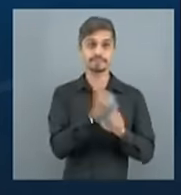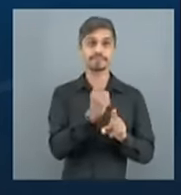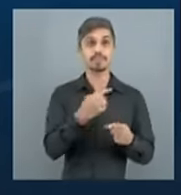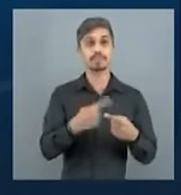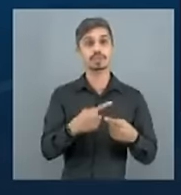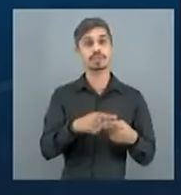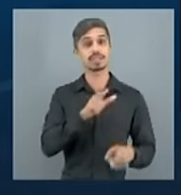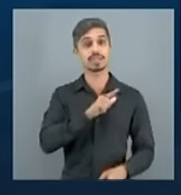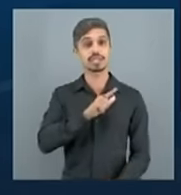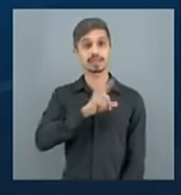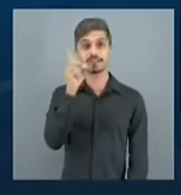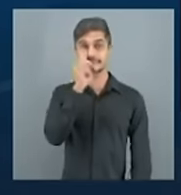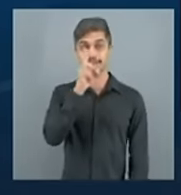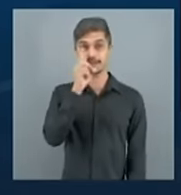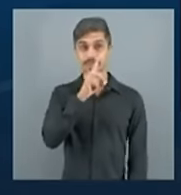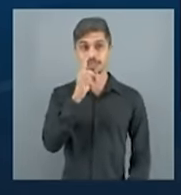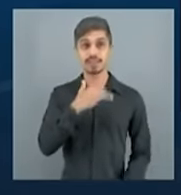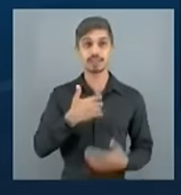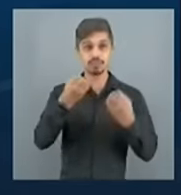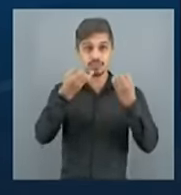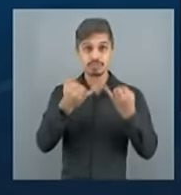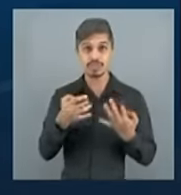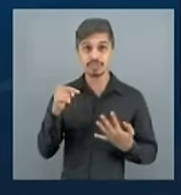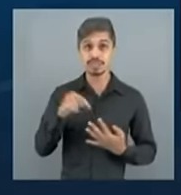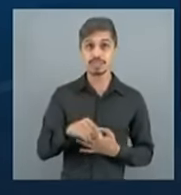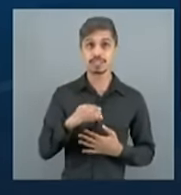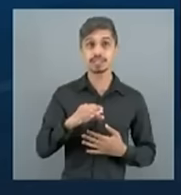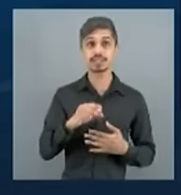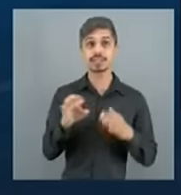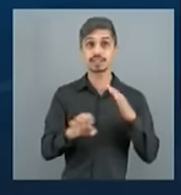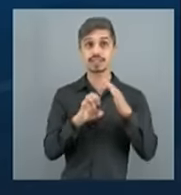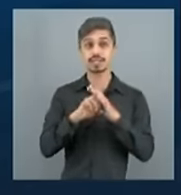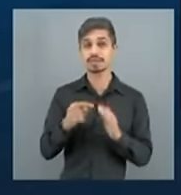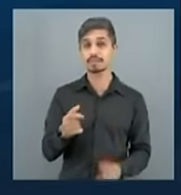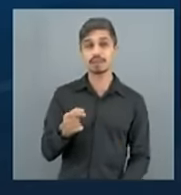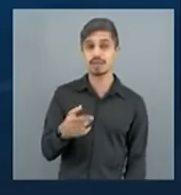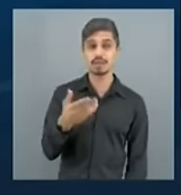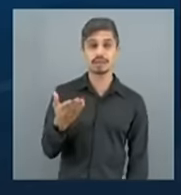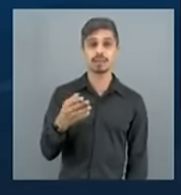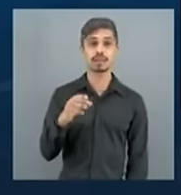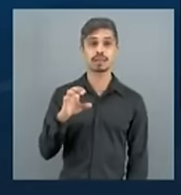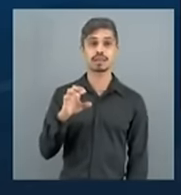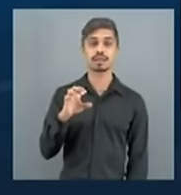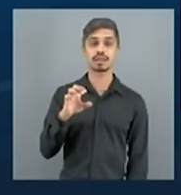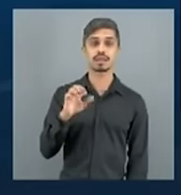falhas. Inclusive, que eu falo para você dessa empresinha merreca aí, que é a Radar Esporte.